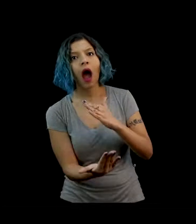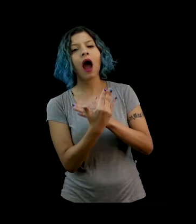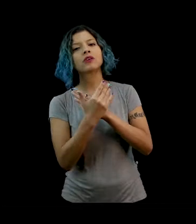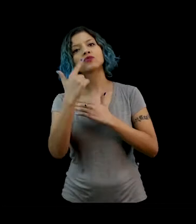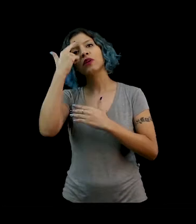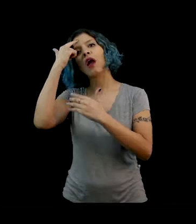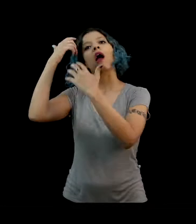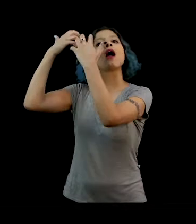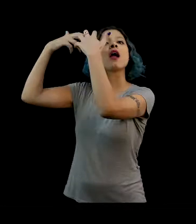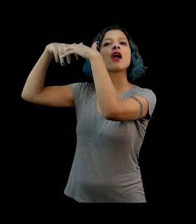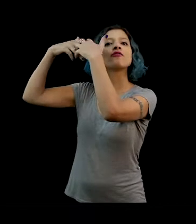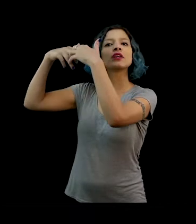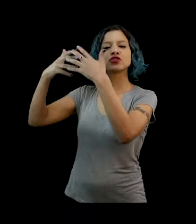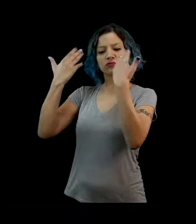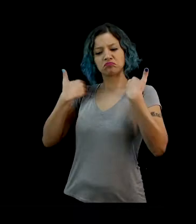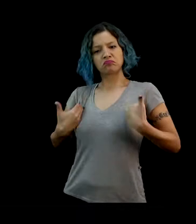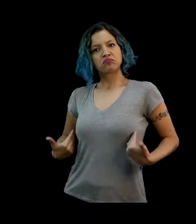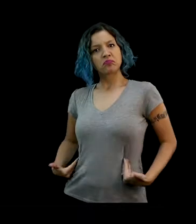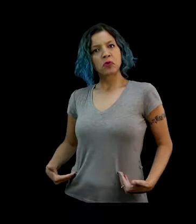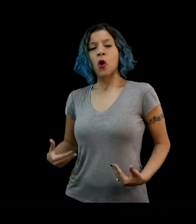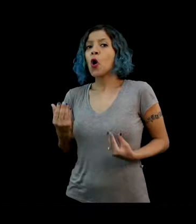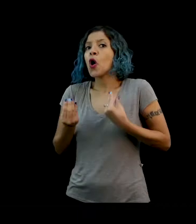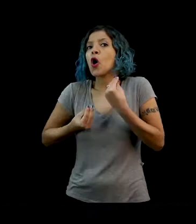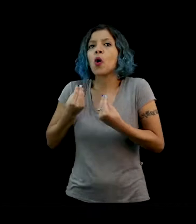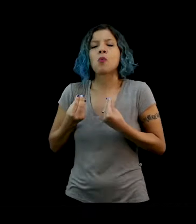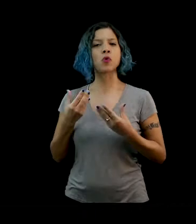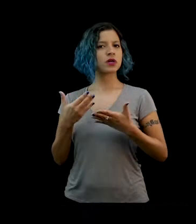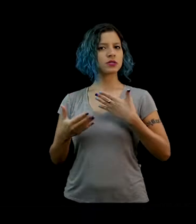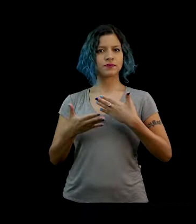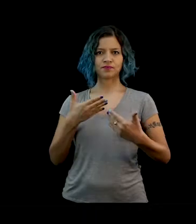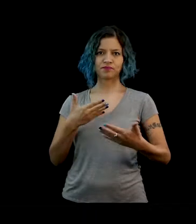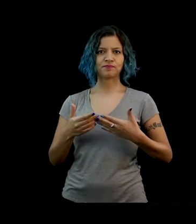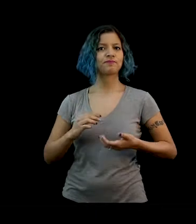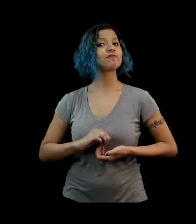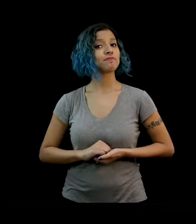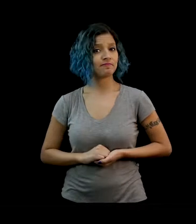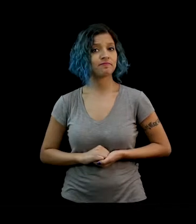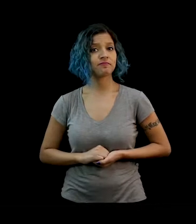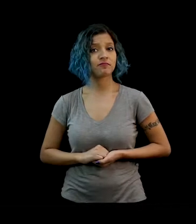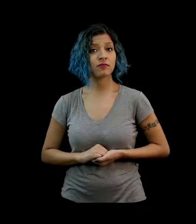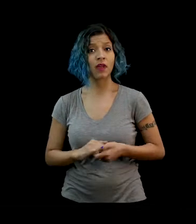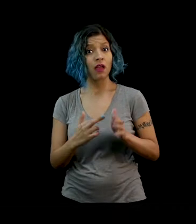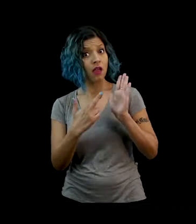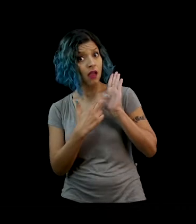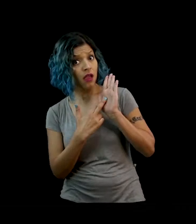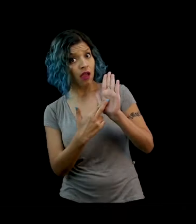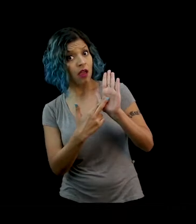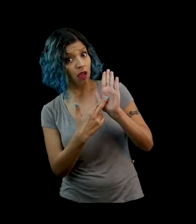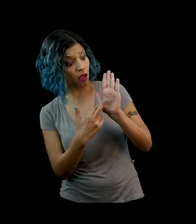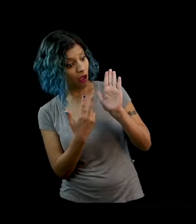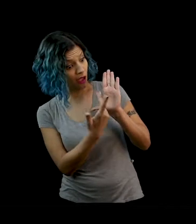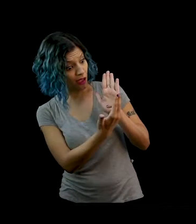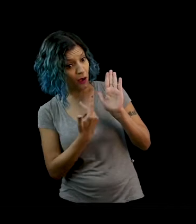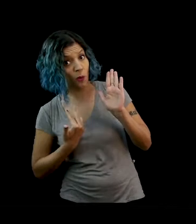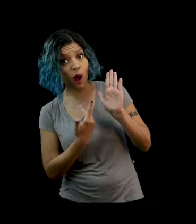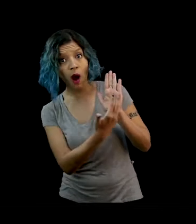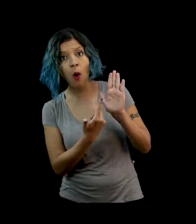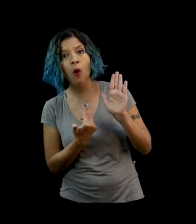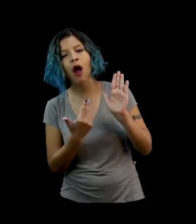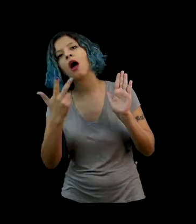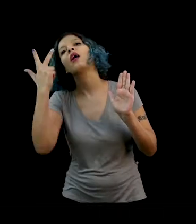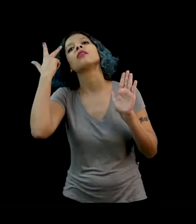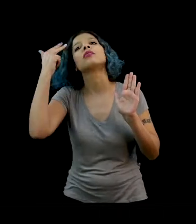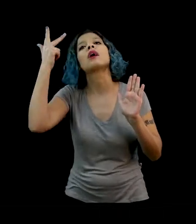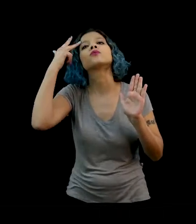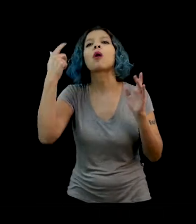refletir sobre a sua condição seja ela qual for a representatividade ela tem que ser natural então eu sempre falo que